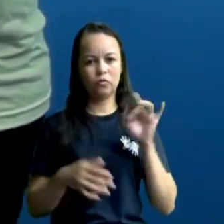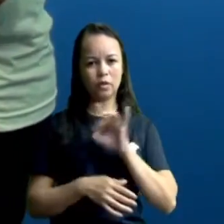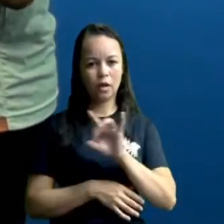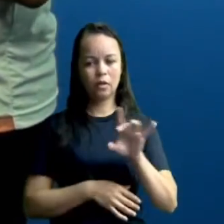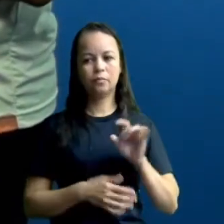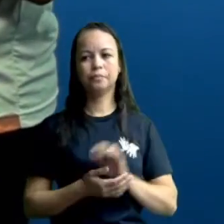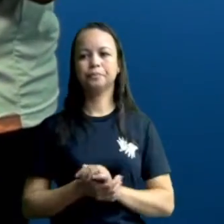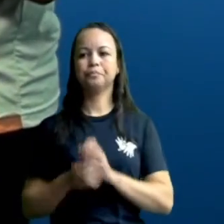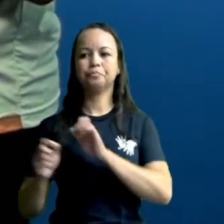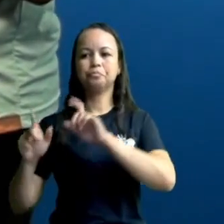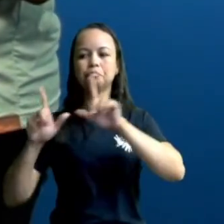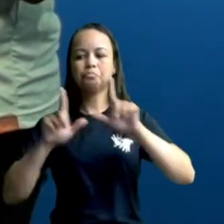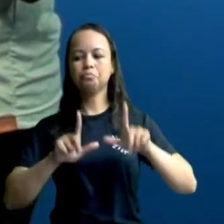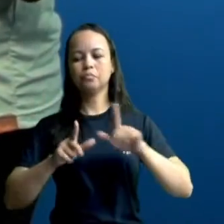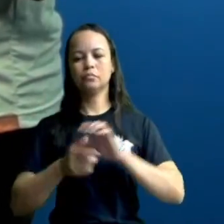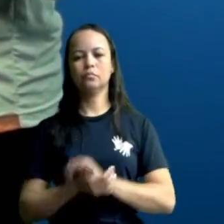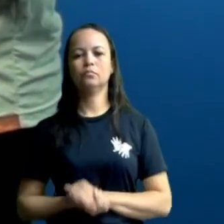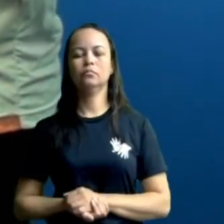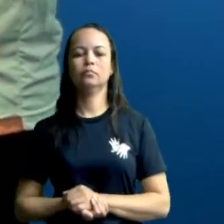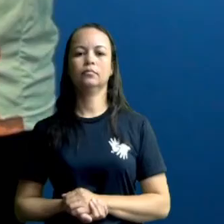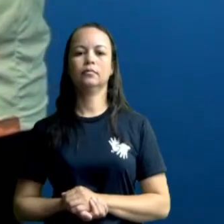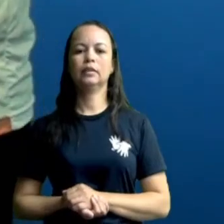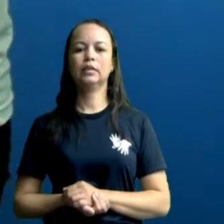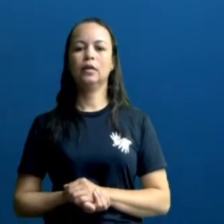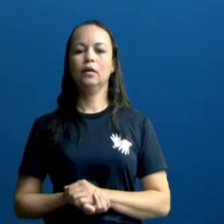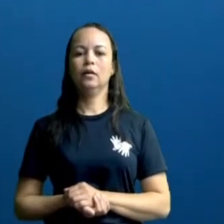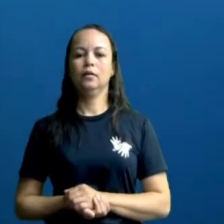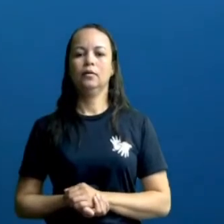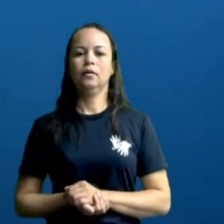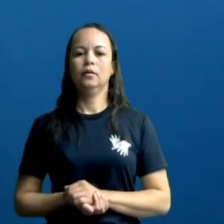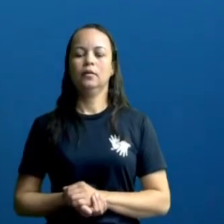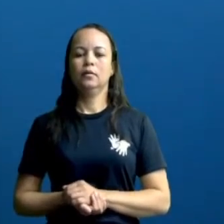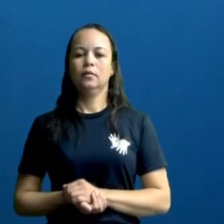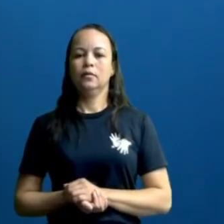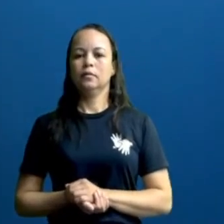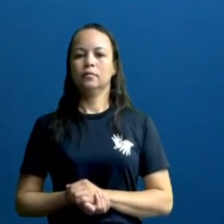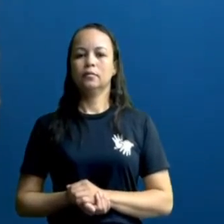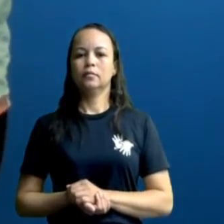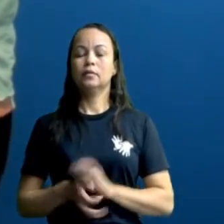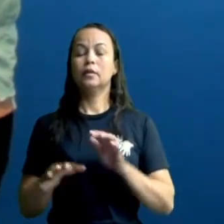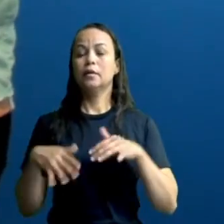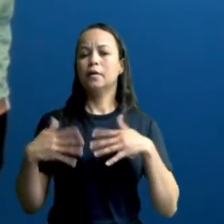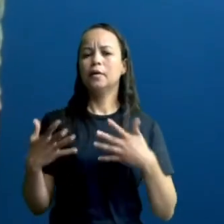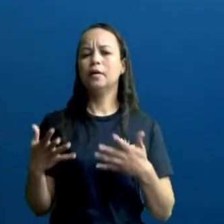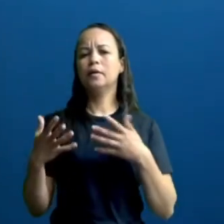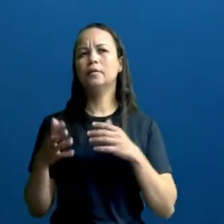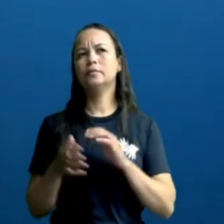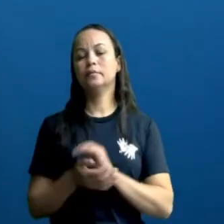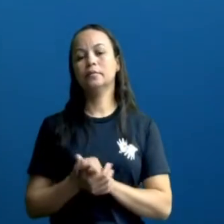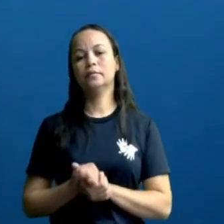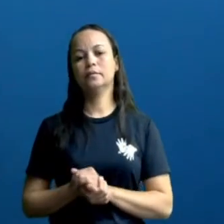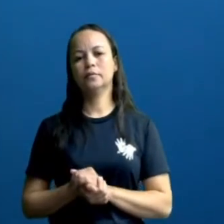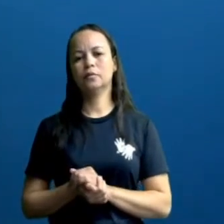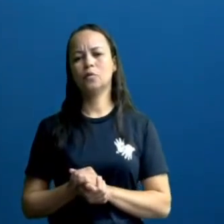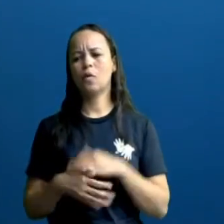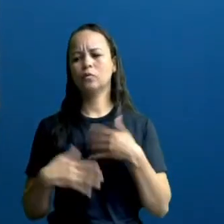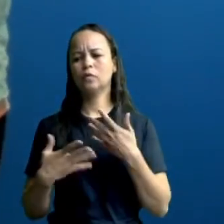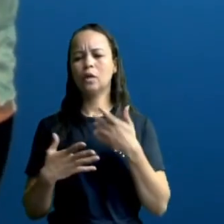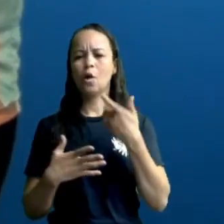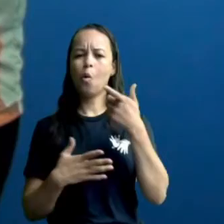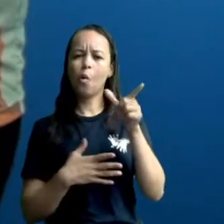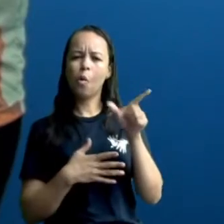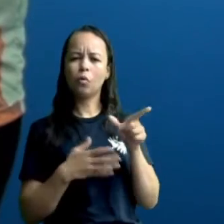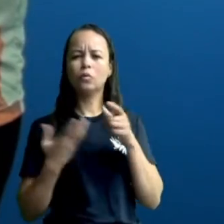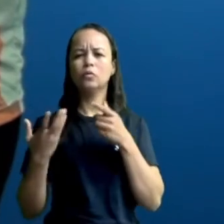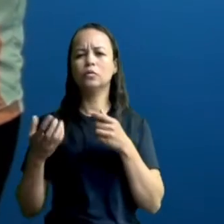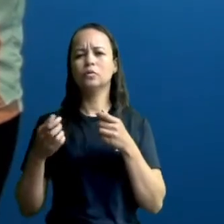nosso próximo slide. Vou pedir para a gente justamente... E aí, qual seria Tem outras funções,